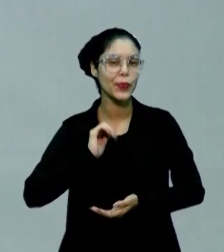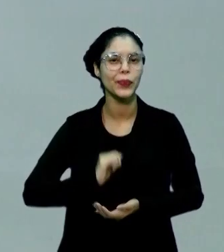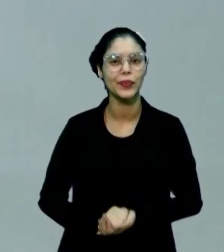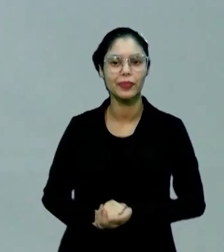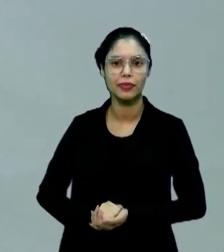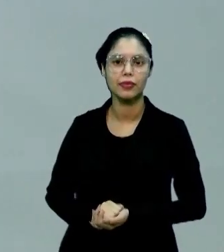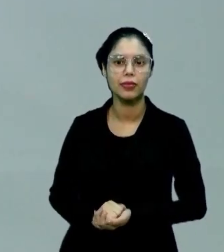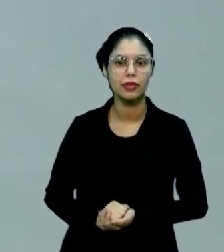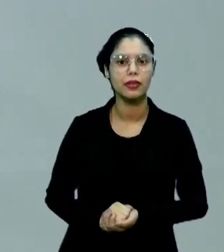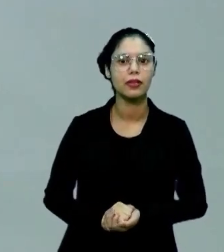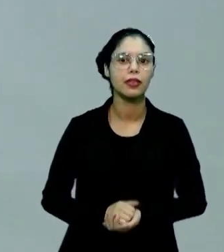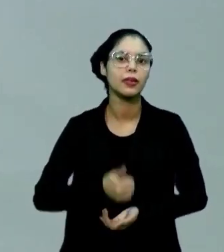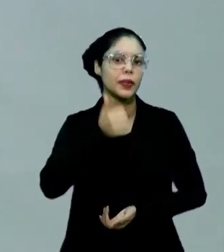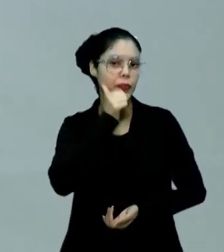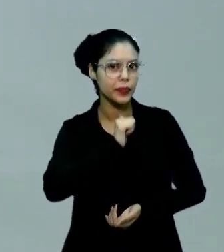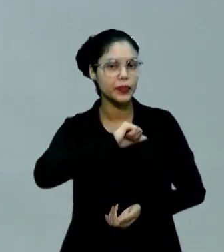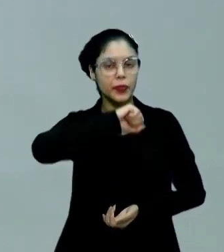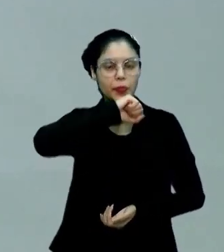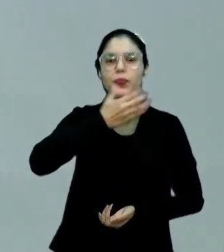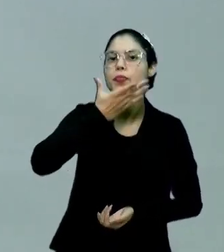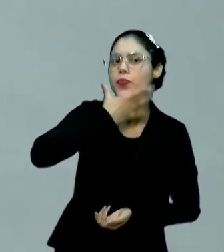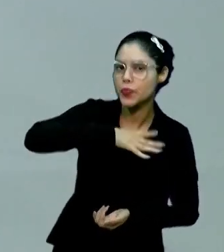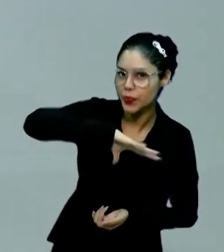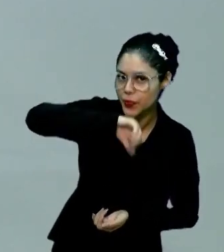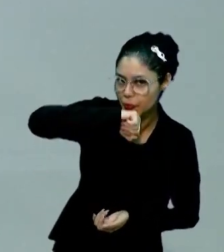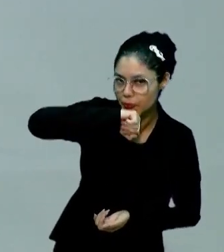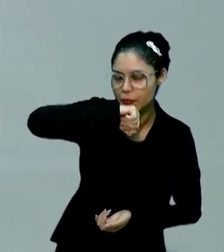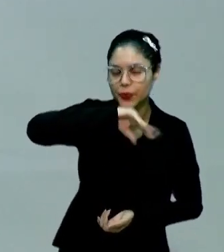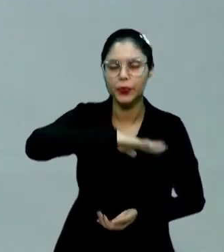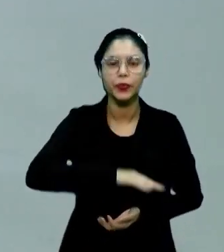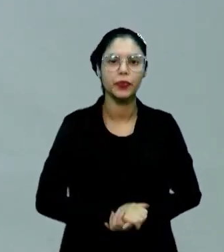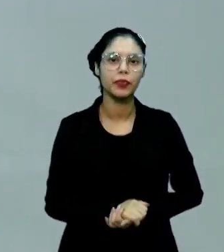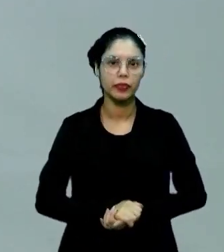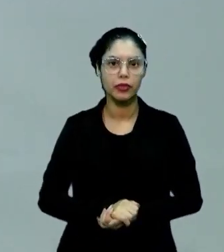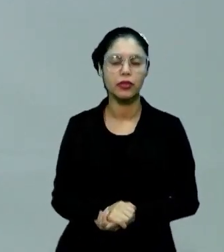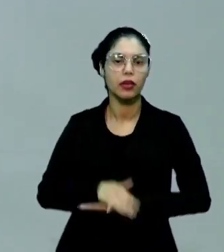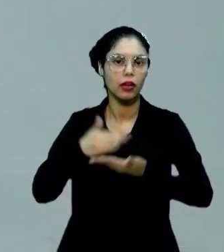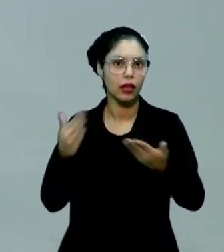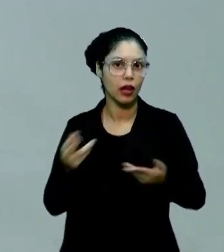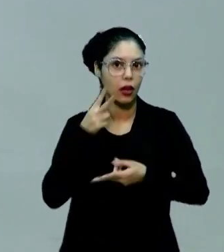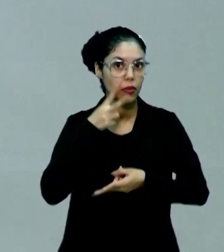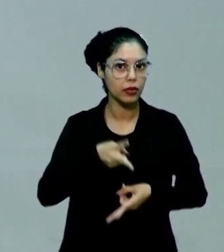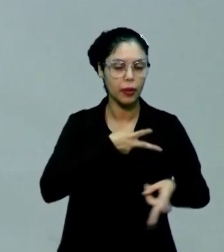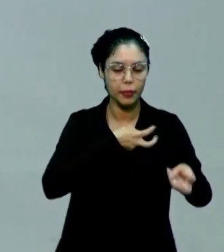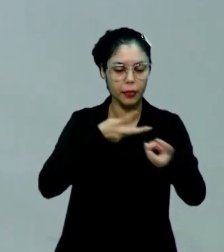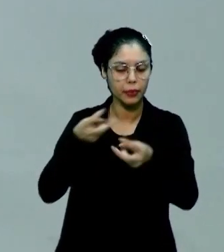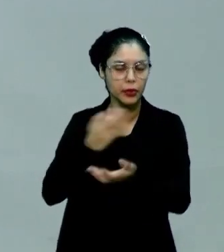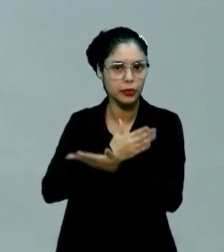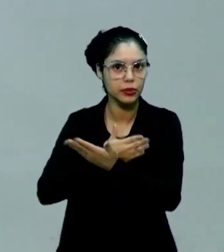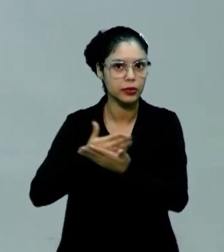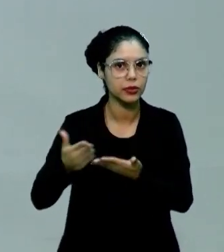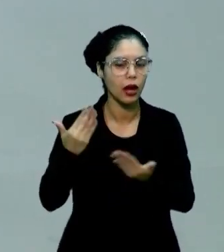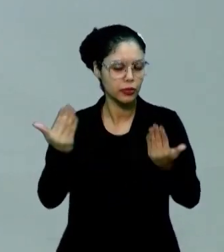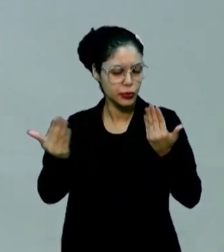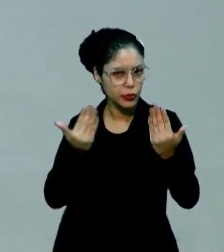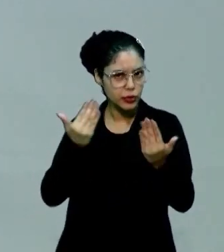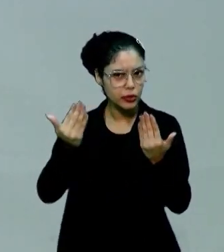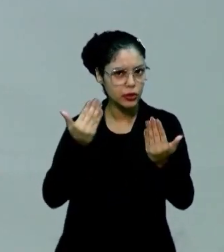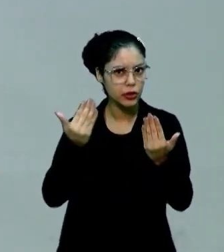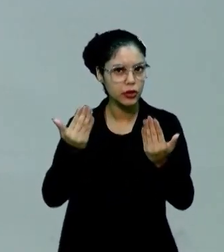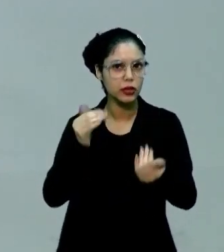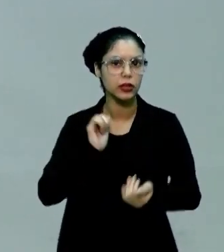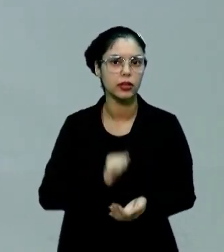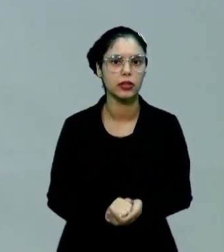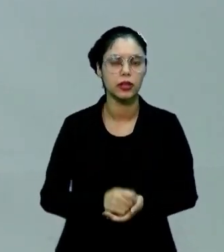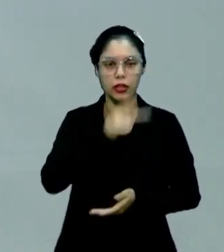irmão, father, que significa pai, mother, que é mãe. Então você consegue já começar a associar ali